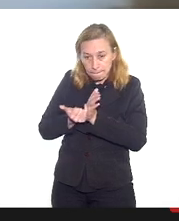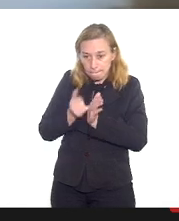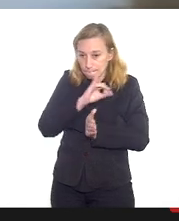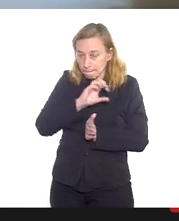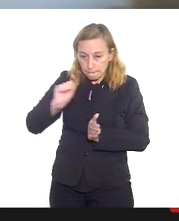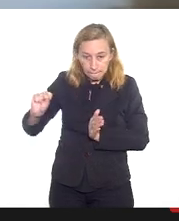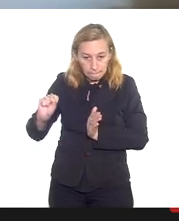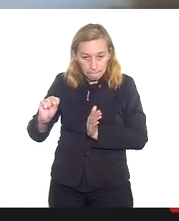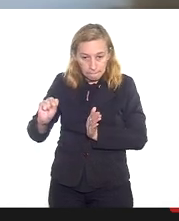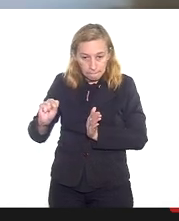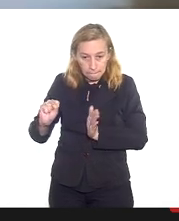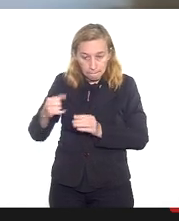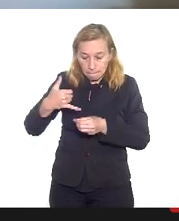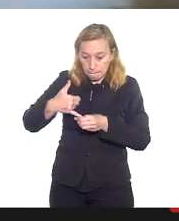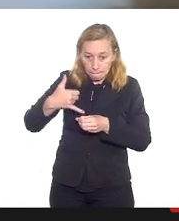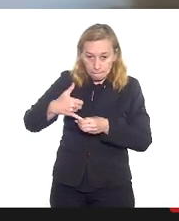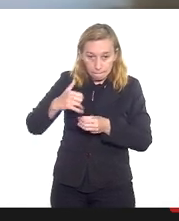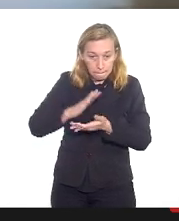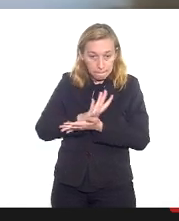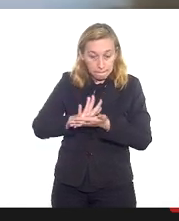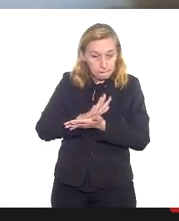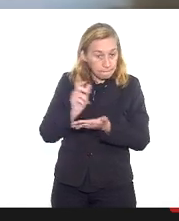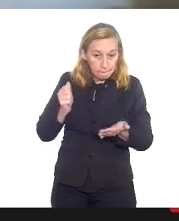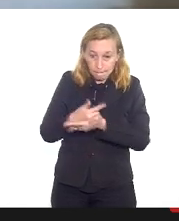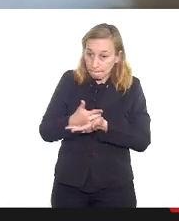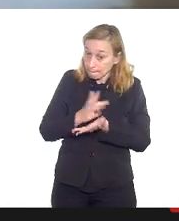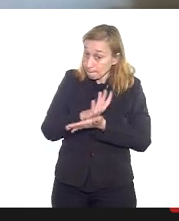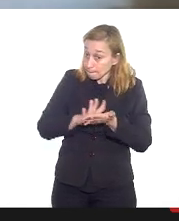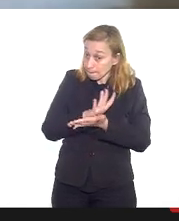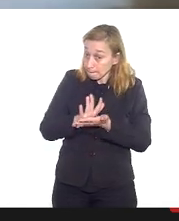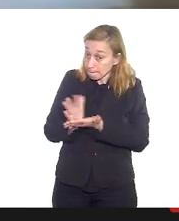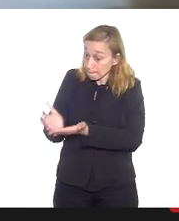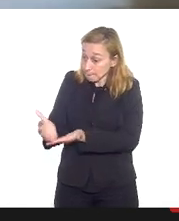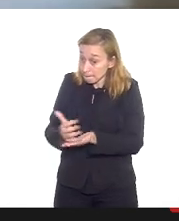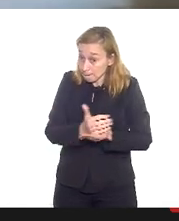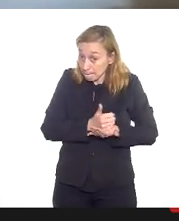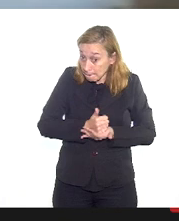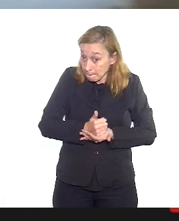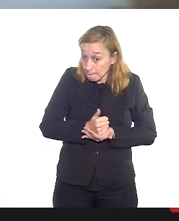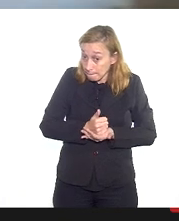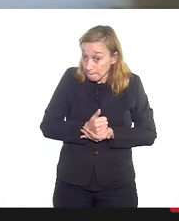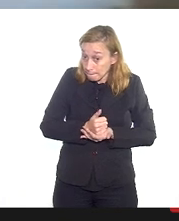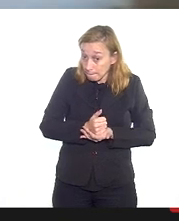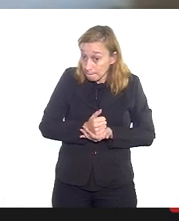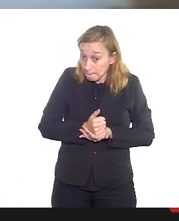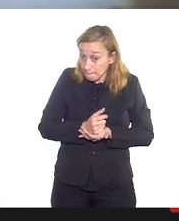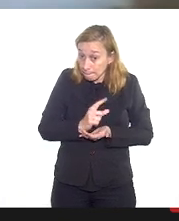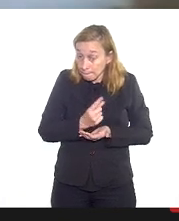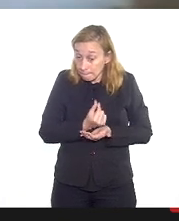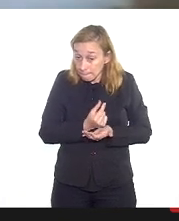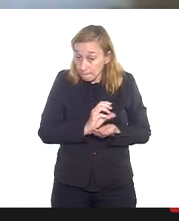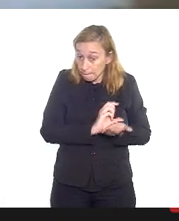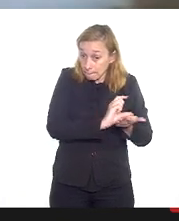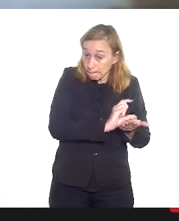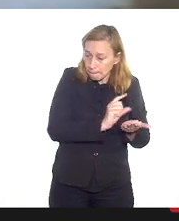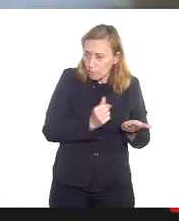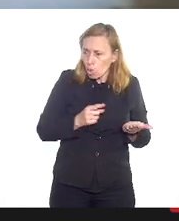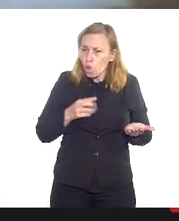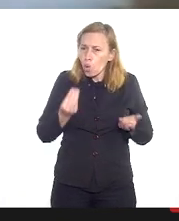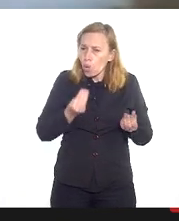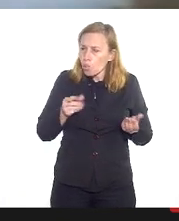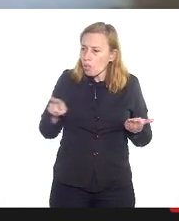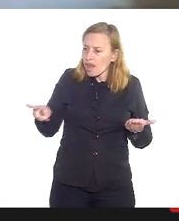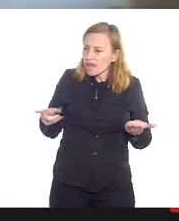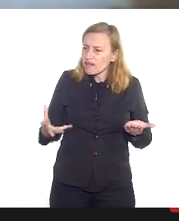ICMS em combustível e está fortemente escrito em dívida ativa, como é que ela vai